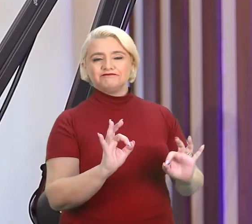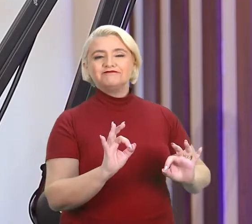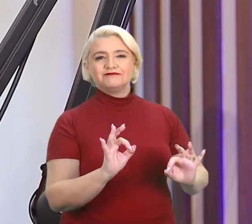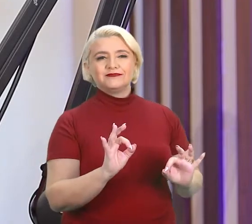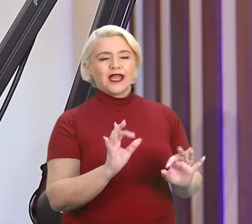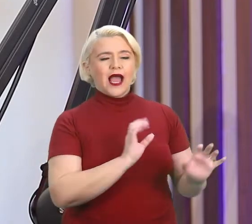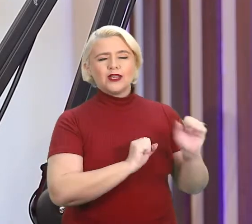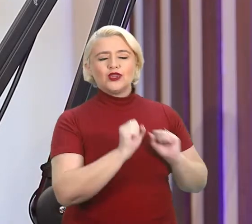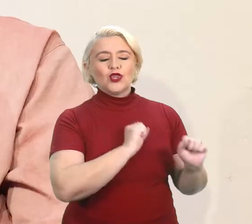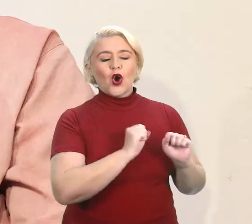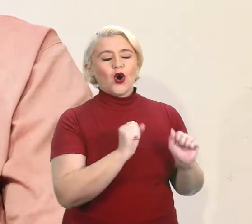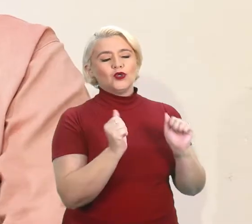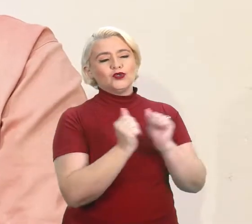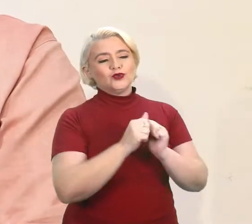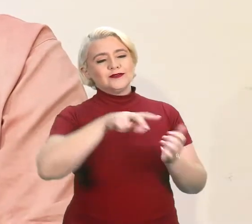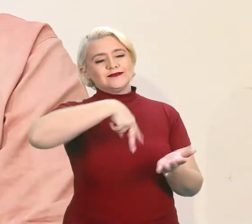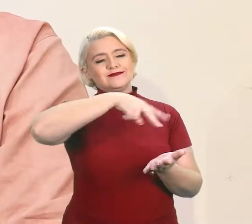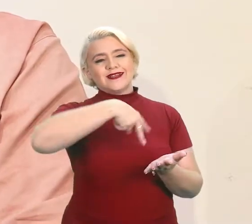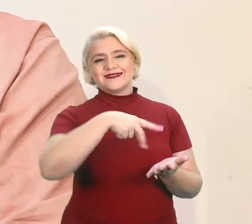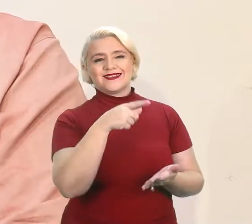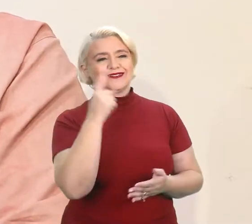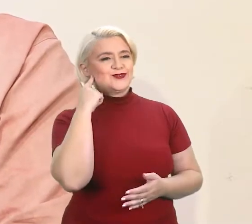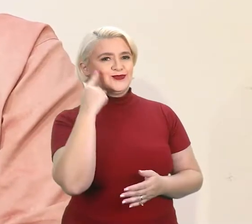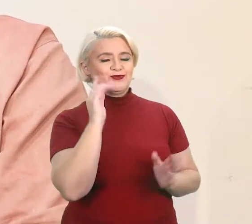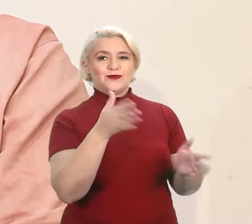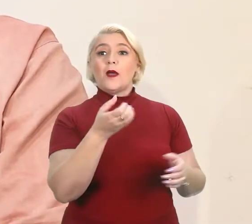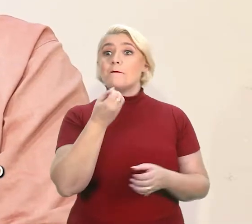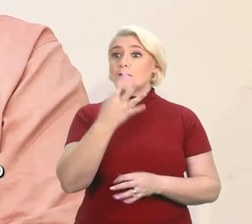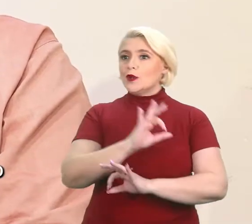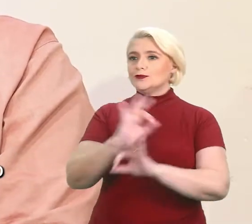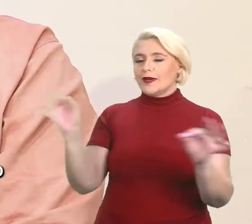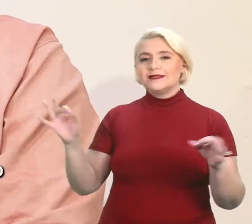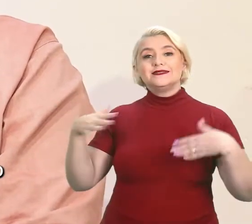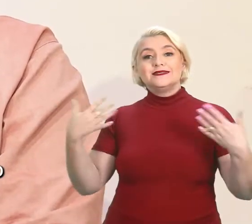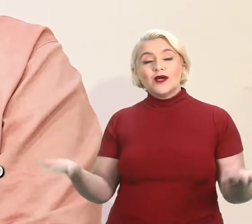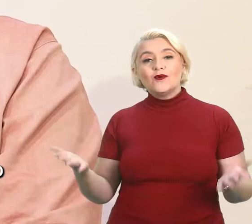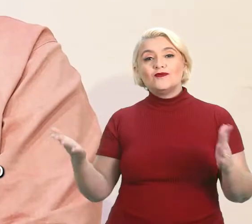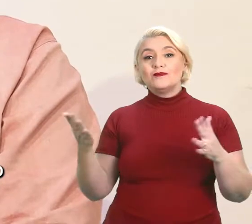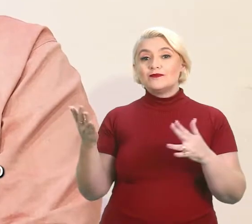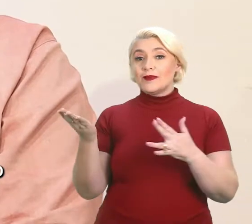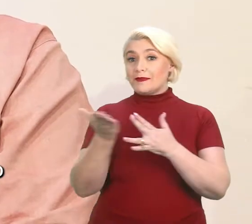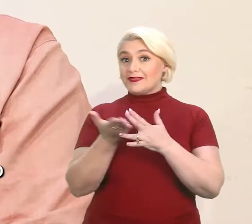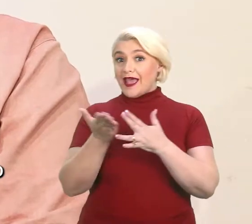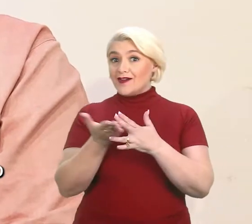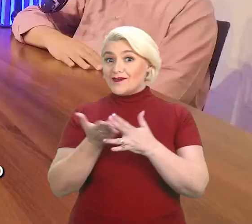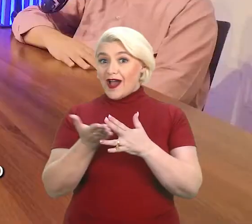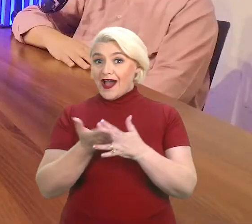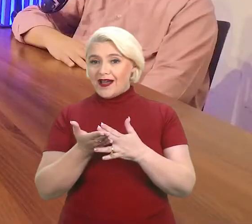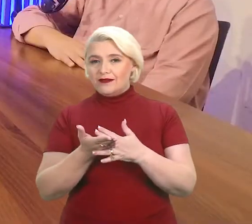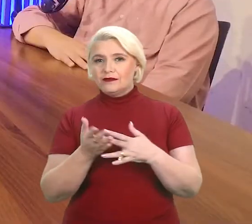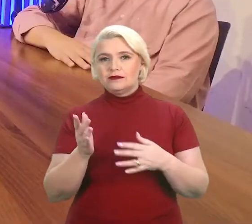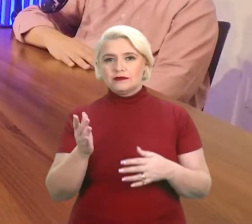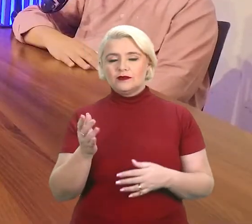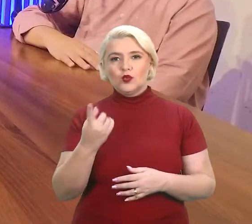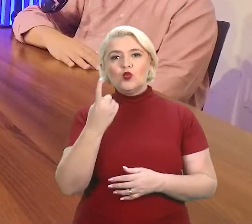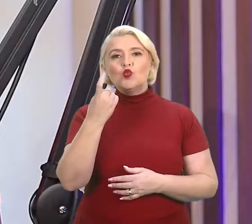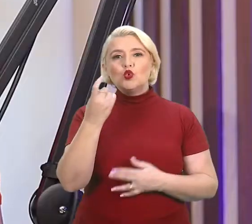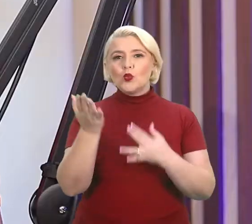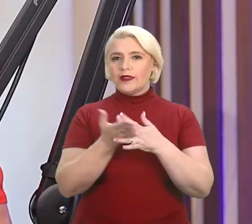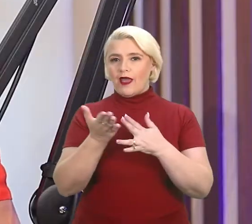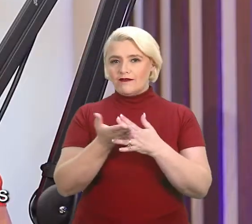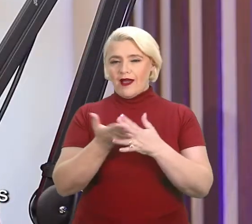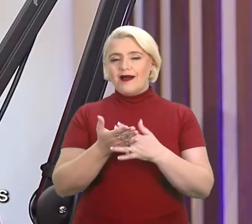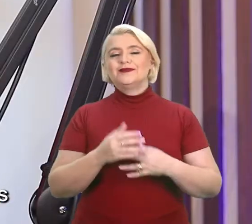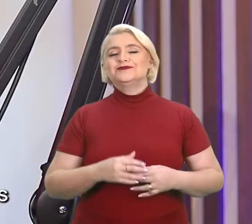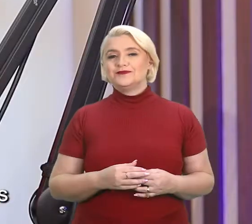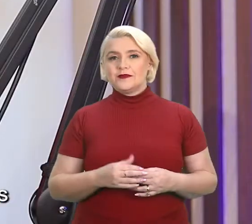surdo. Bom demais. Então vamos fazer o nosso primeiro intervalo, é o nosso único intervalo. Pensei,